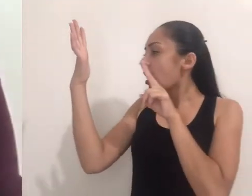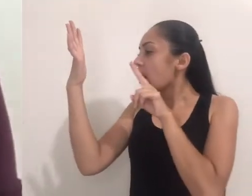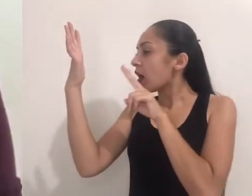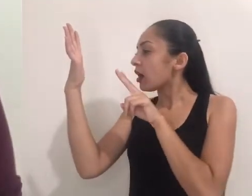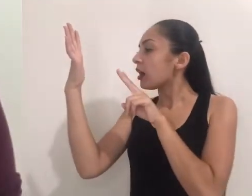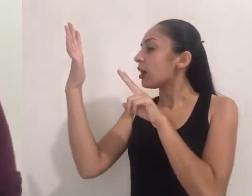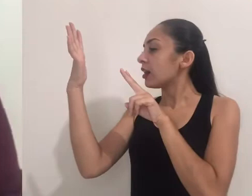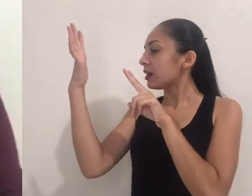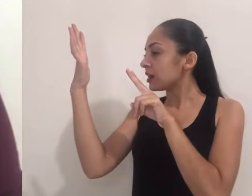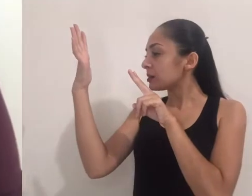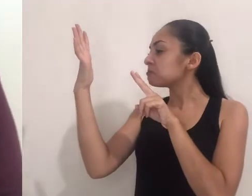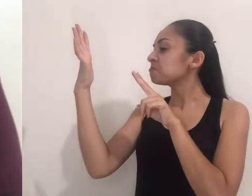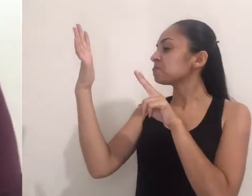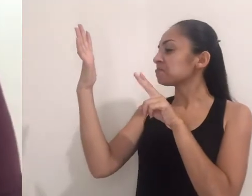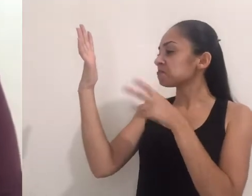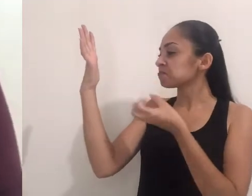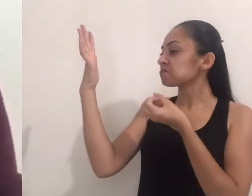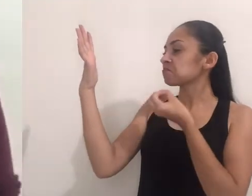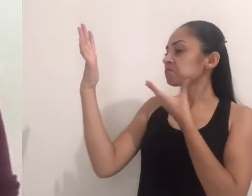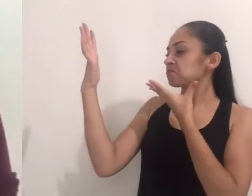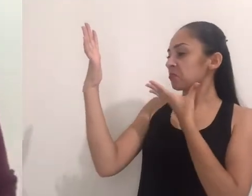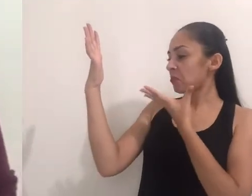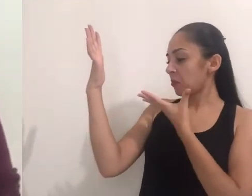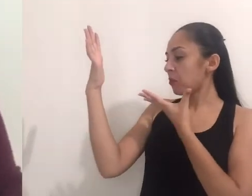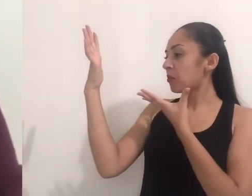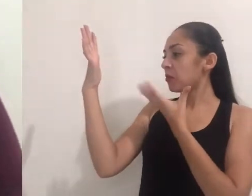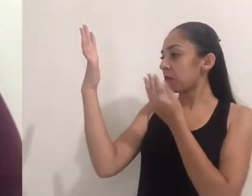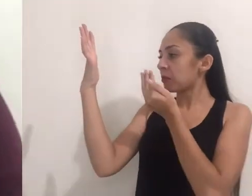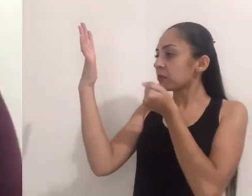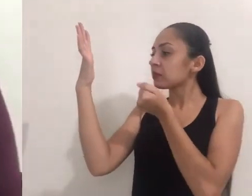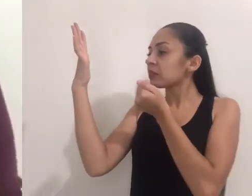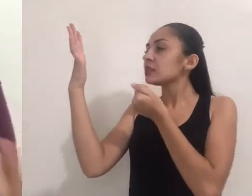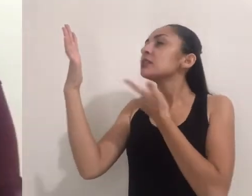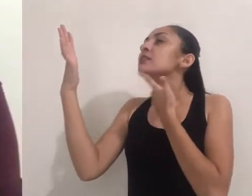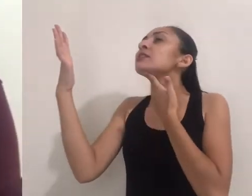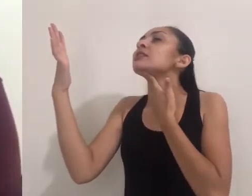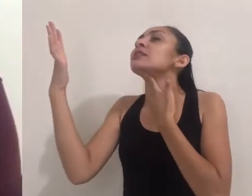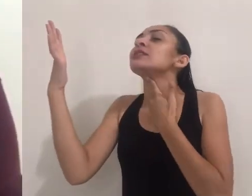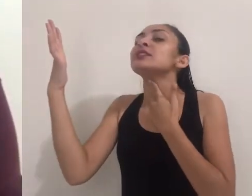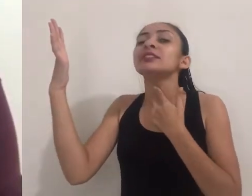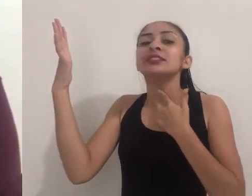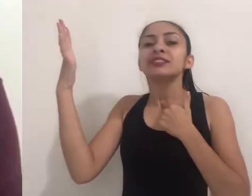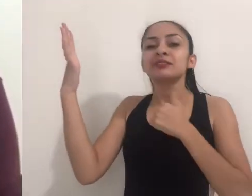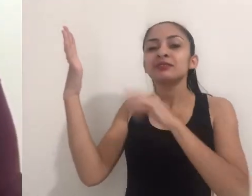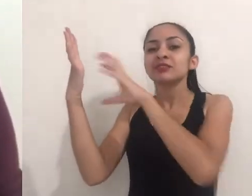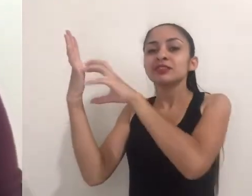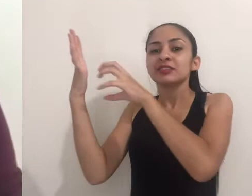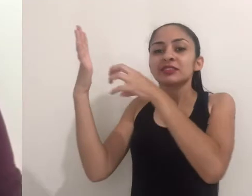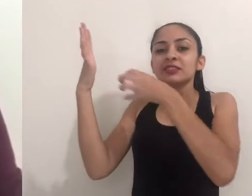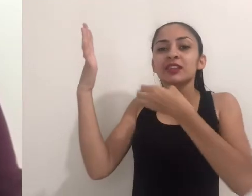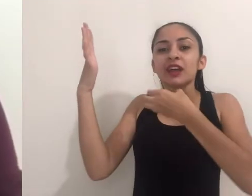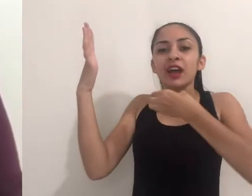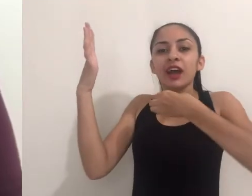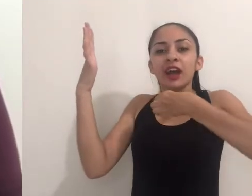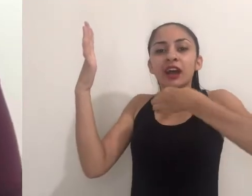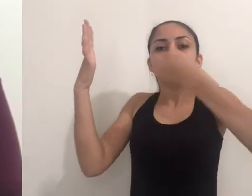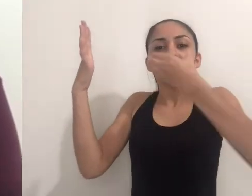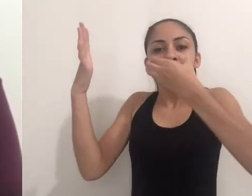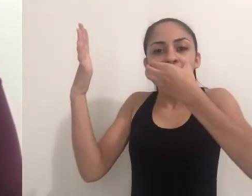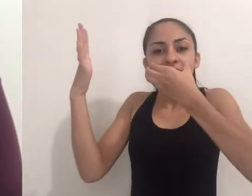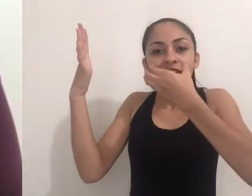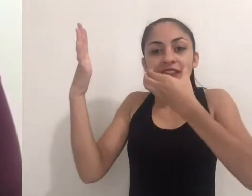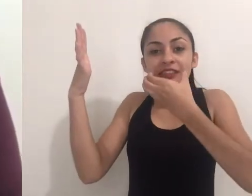que era agradável aos olhos, que seria boa para se comer, ela deseja o fruto e ela acaba cometendo o